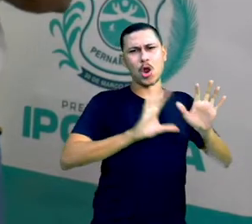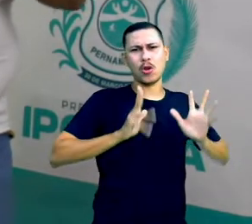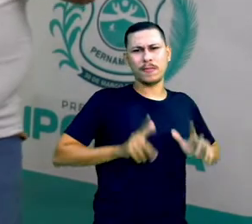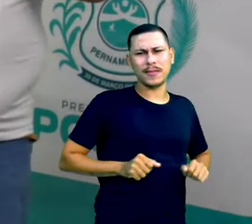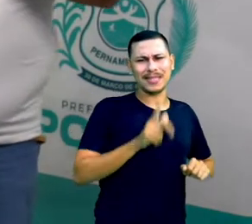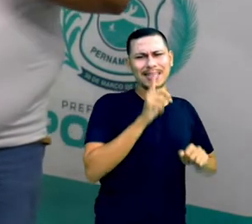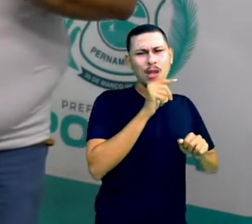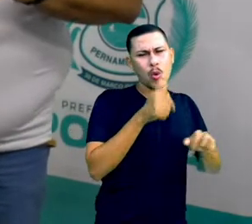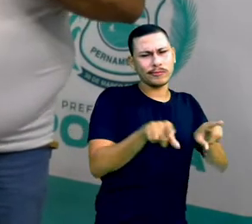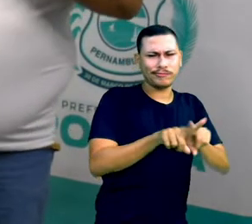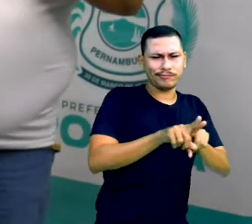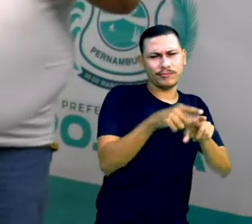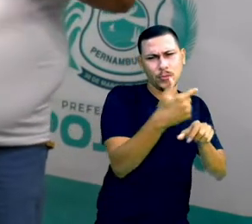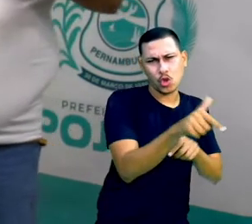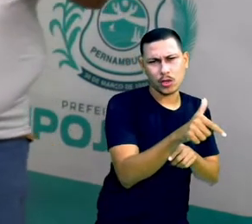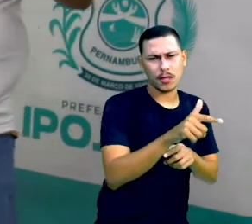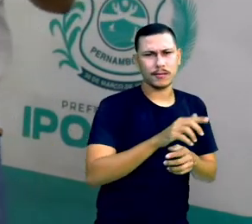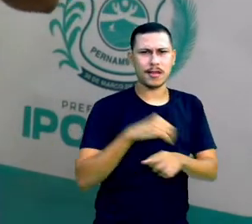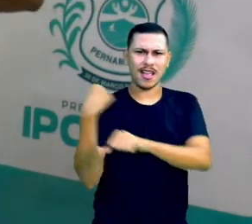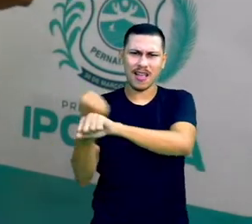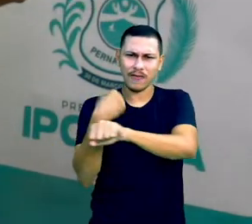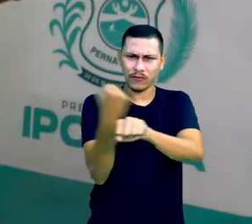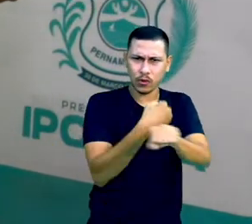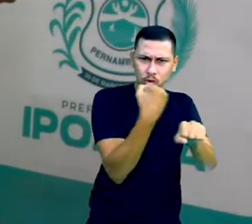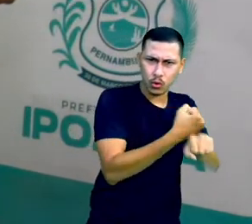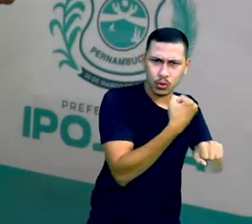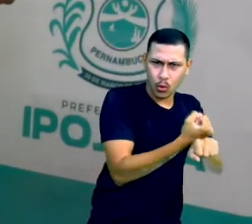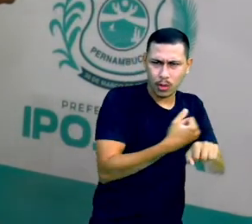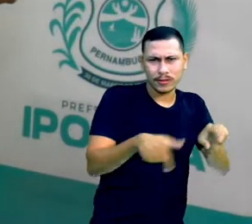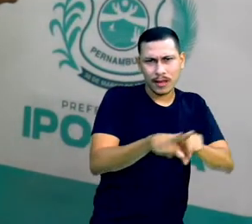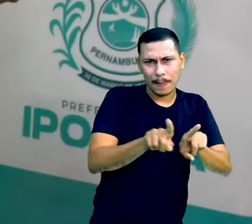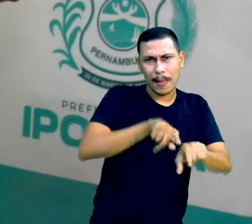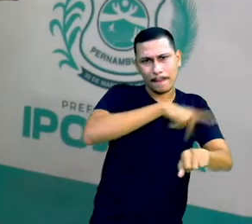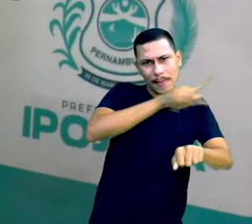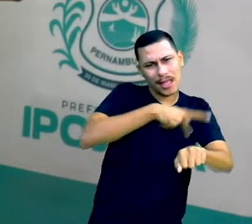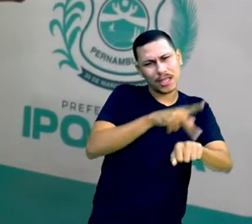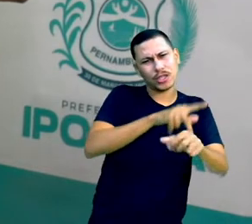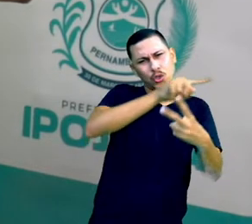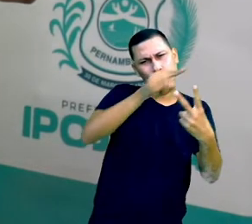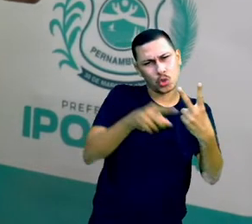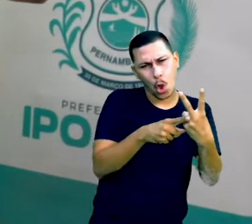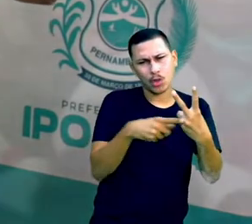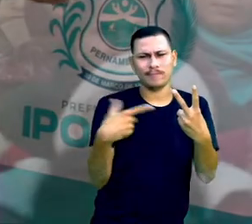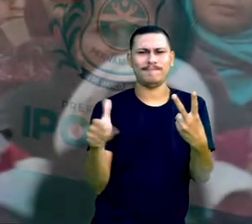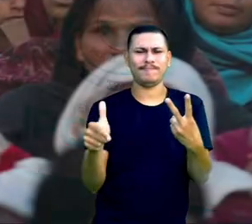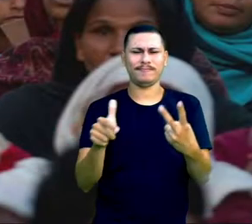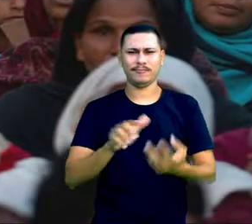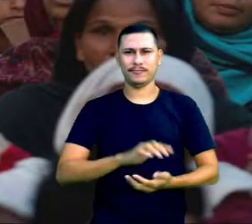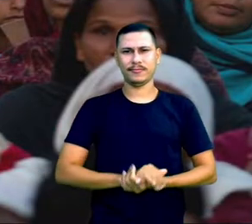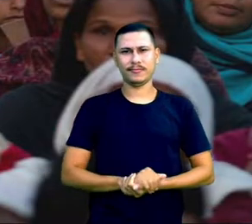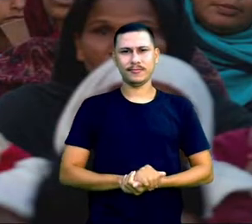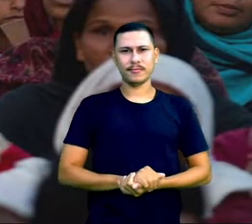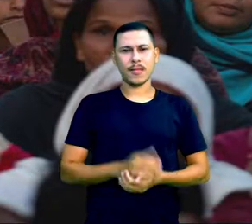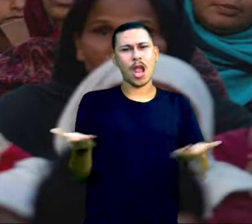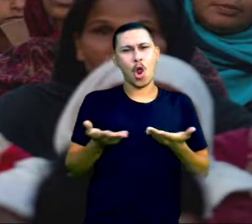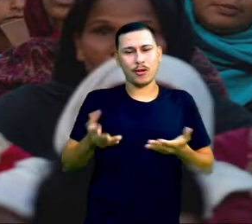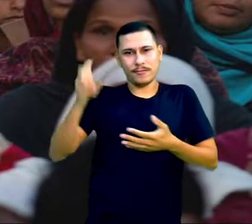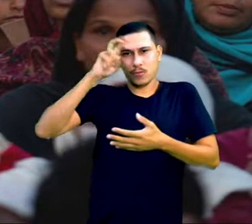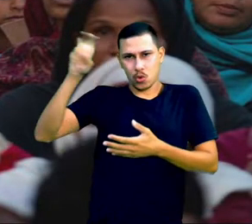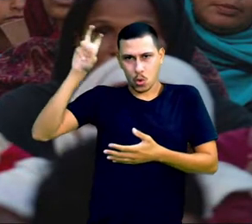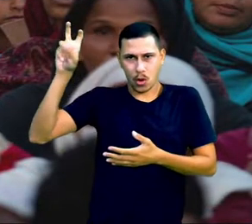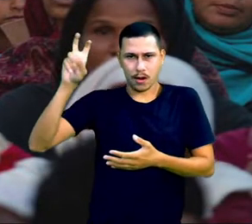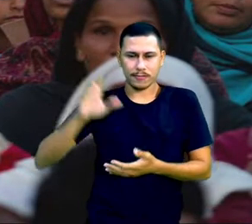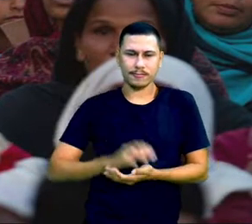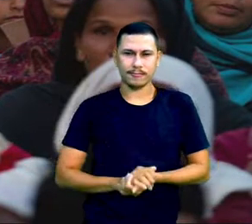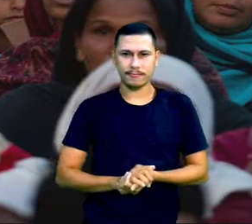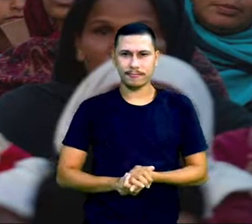outras coisas na questão da infraestrutura, como eu falei para vocês. Vamos falar agora na questão cultural.